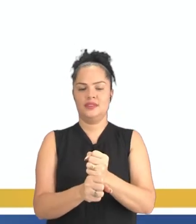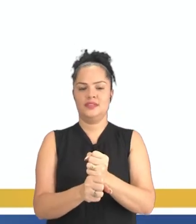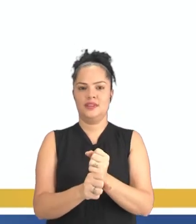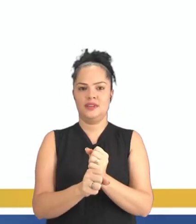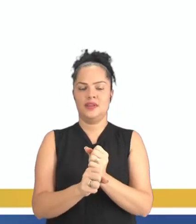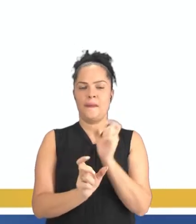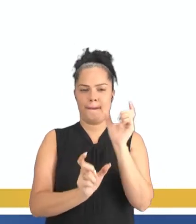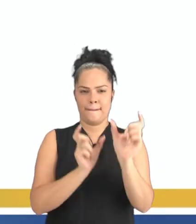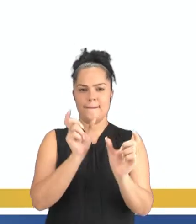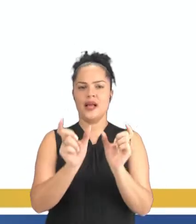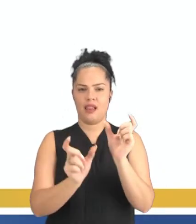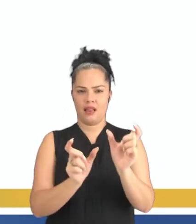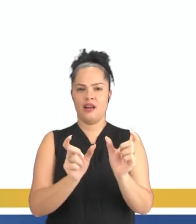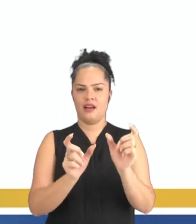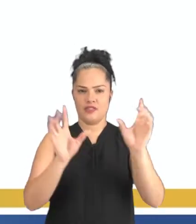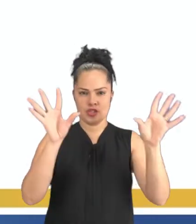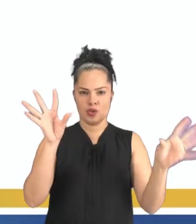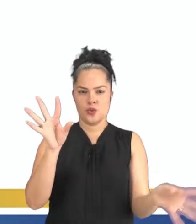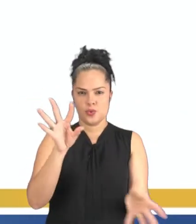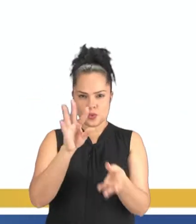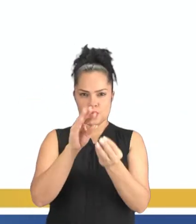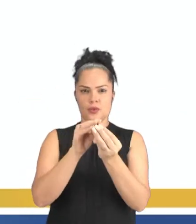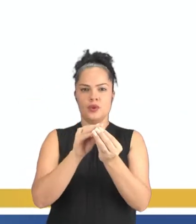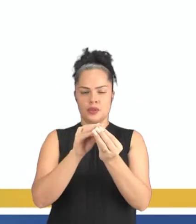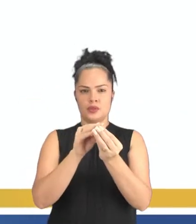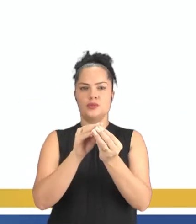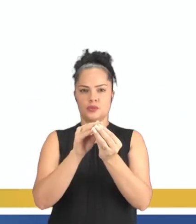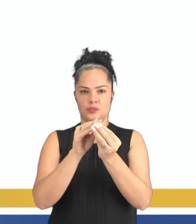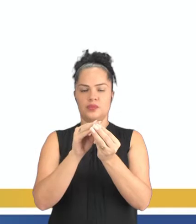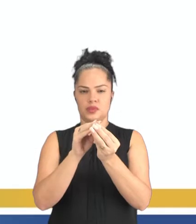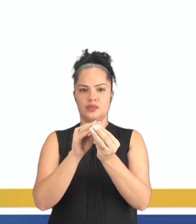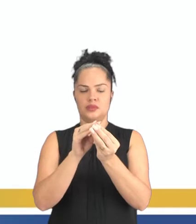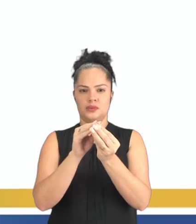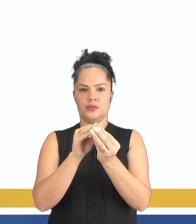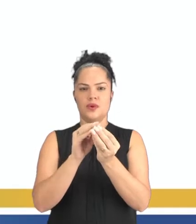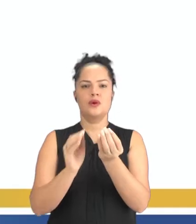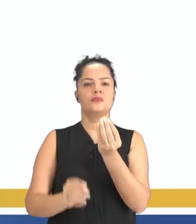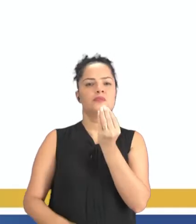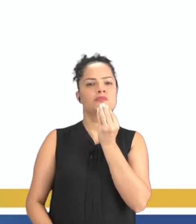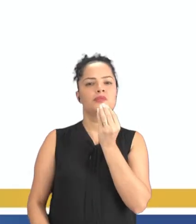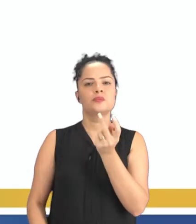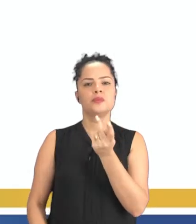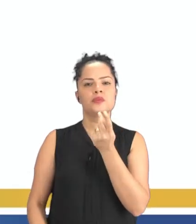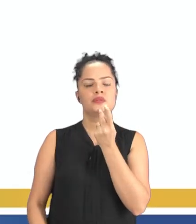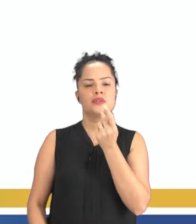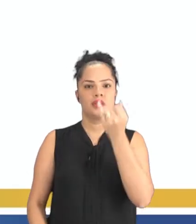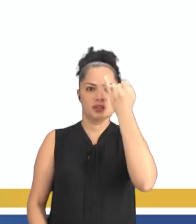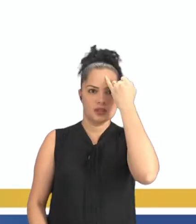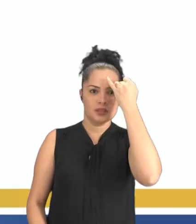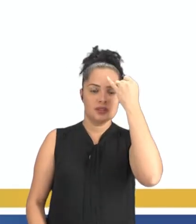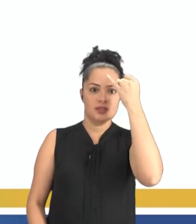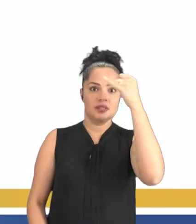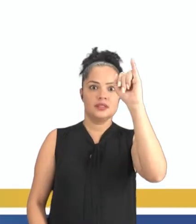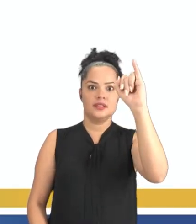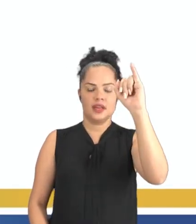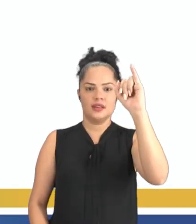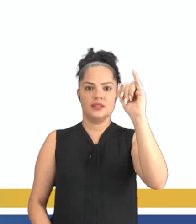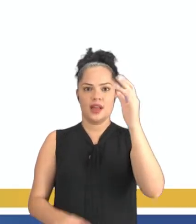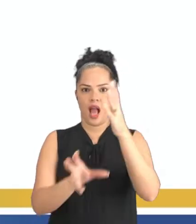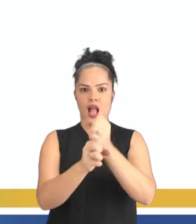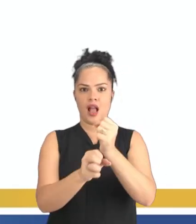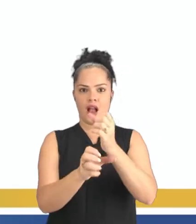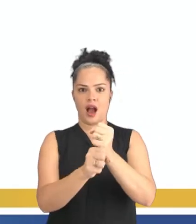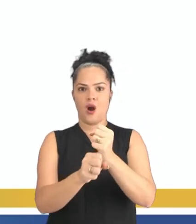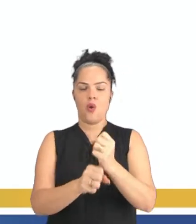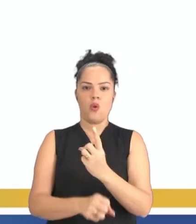palavras, resumindo o que eu disse aí, a probabilidade é uma ideia de calcular, de quantificar